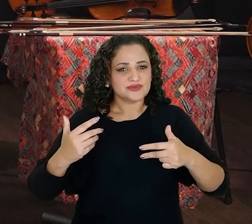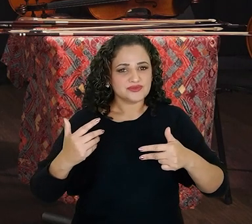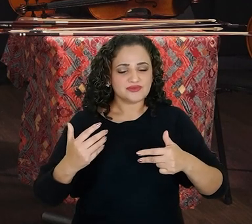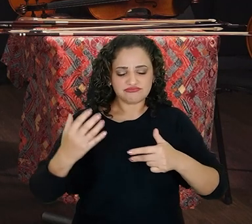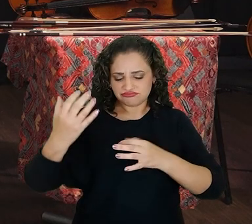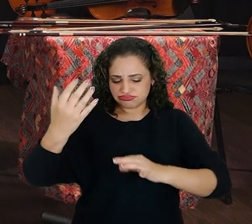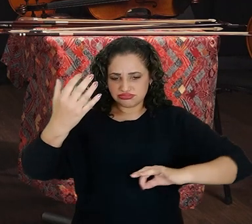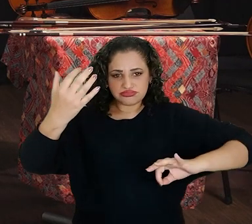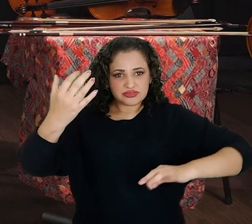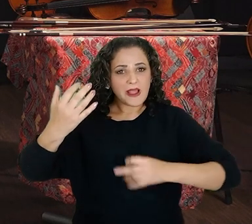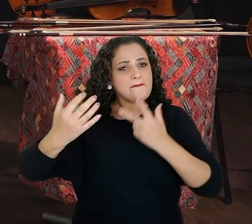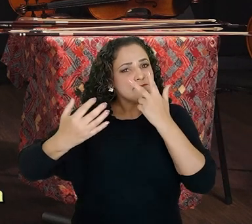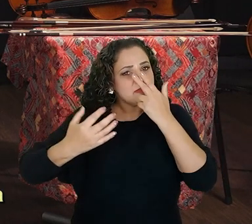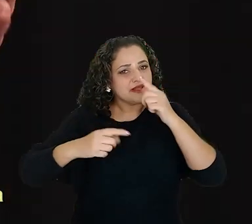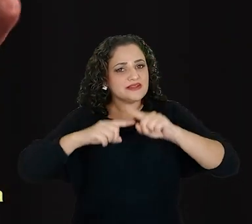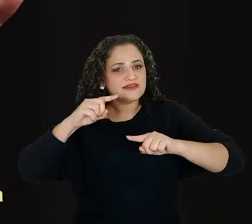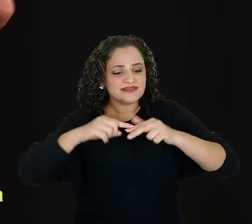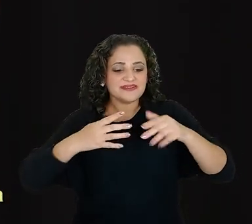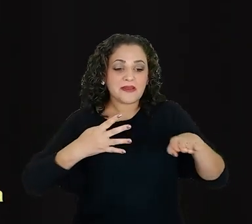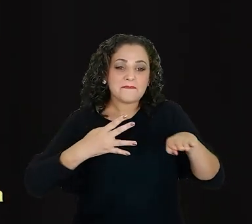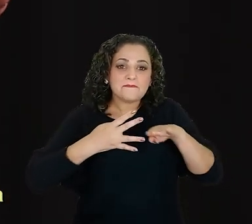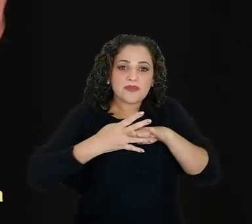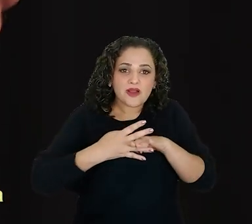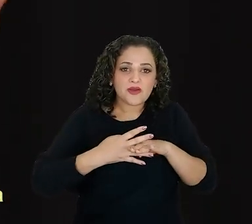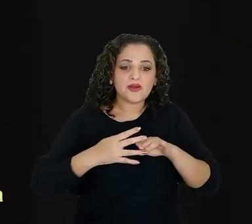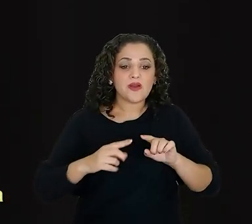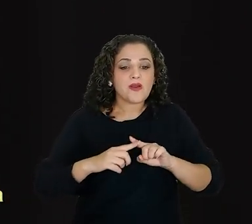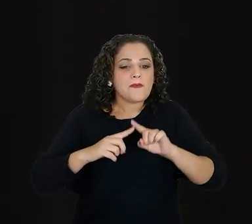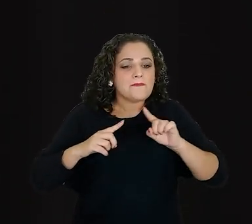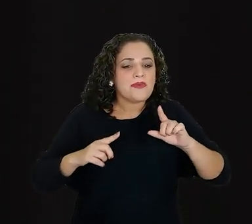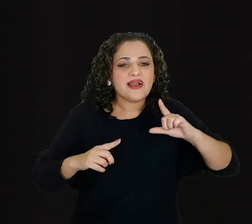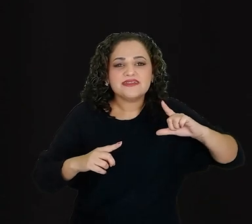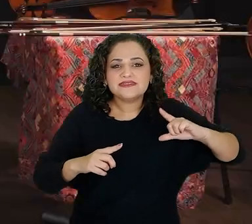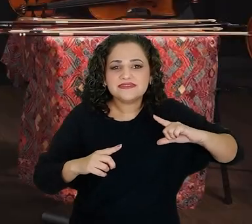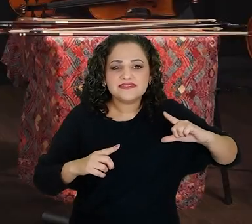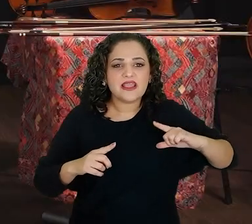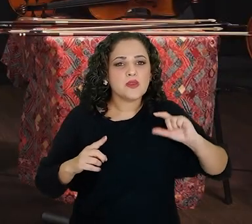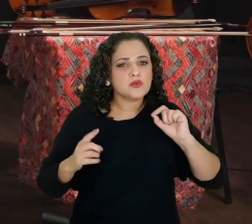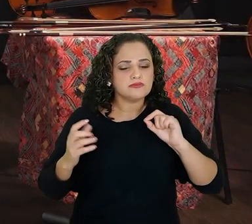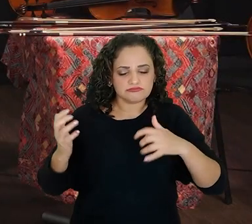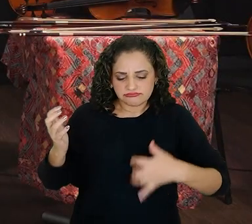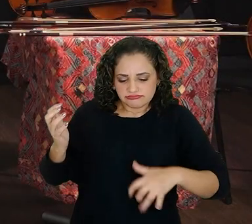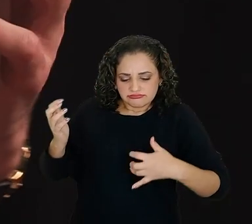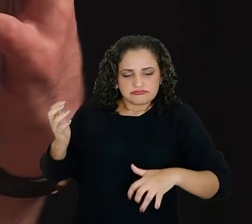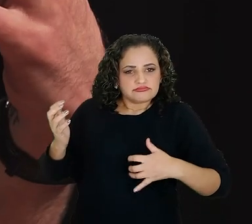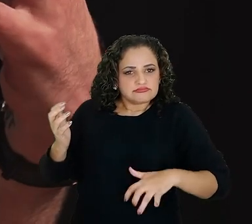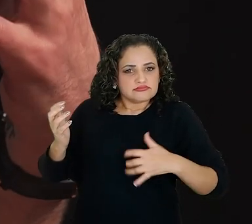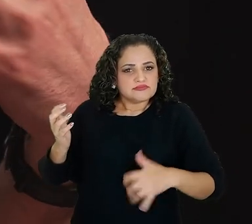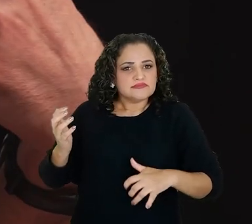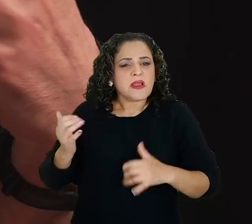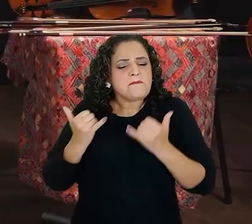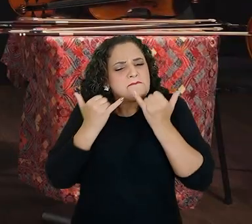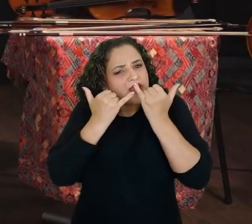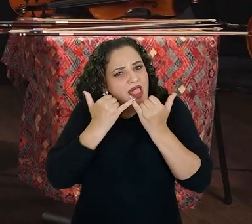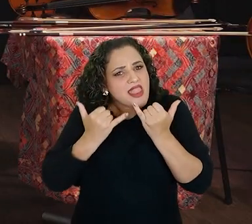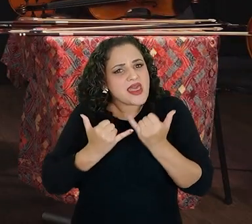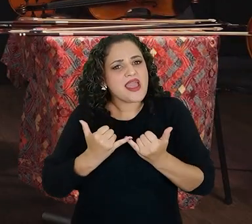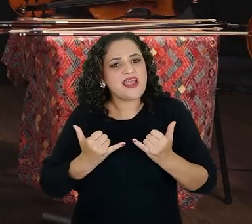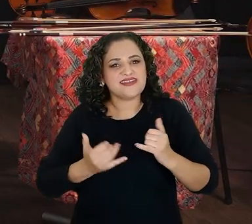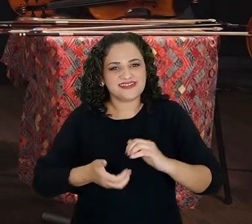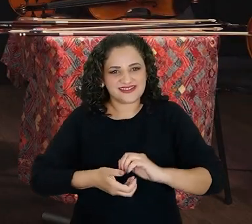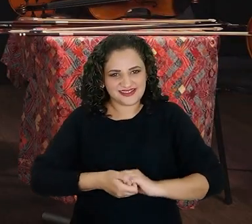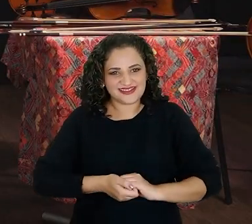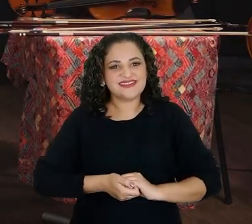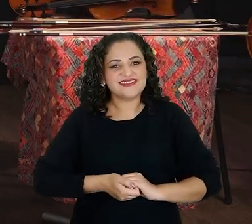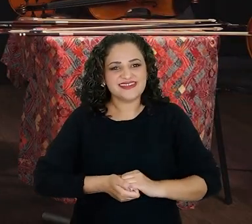as cordas tem algumas cordas de tripa só que ele tem trastes ele lembra muito violão que é para a gente conseguir fazer acordes eu não sou